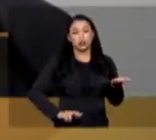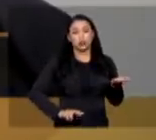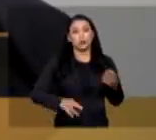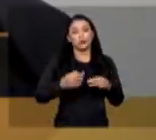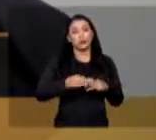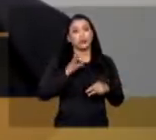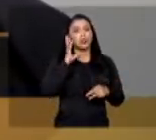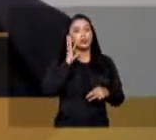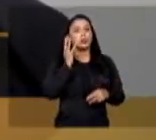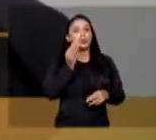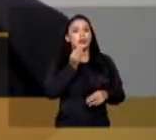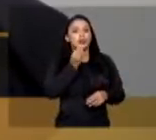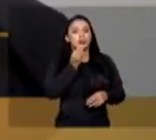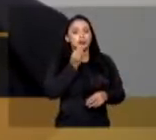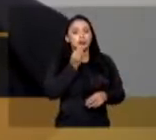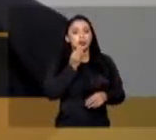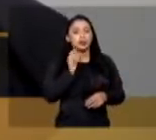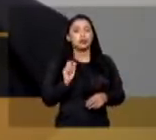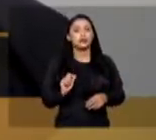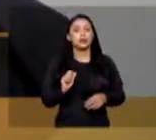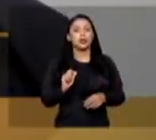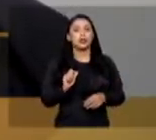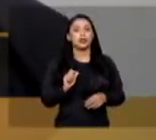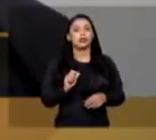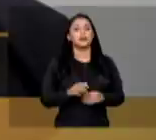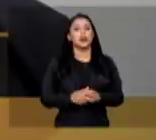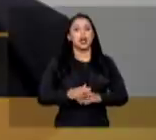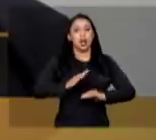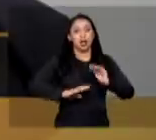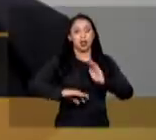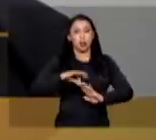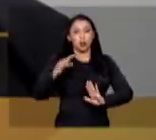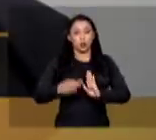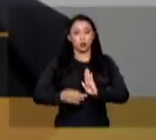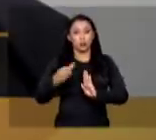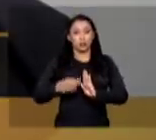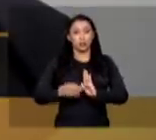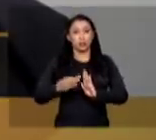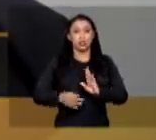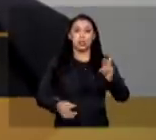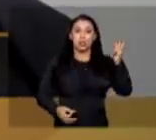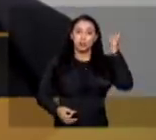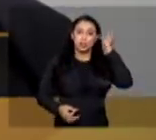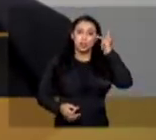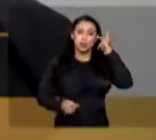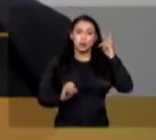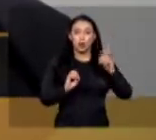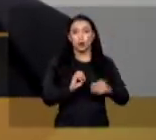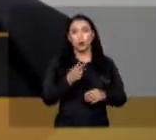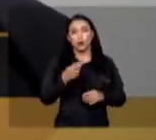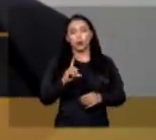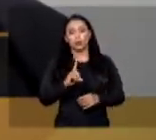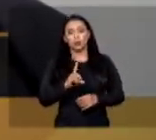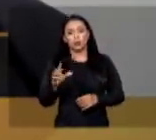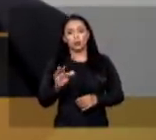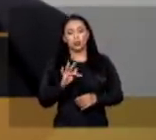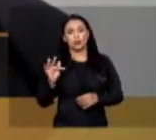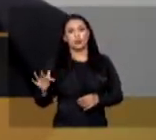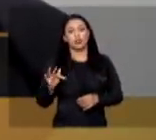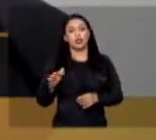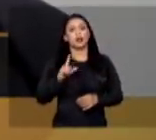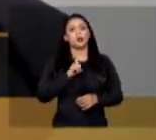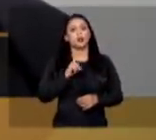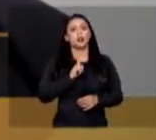do ministro Dias Toffoli, em que se disse: pretendida fixação da competência da Seção Judiciária de São Paulo ou do Distrito Federal para conhecer